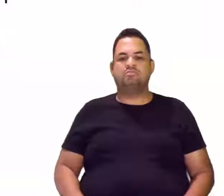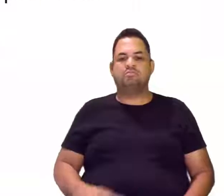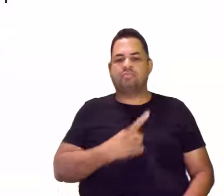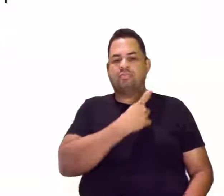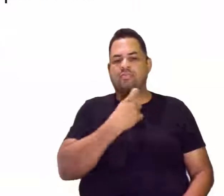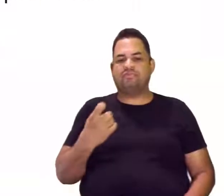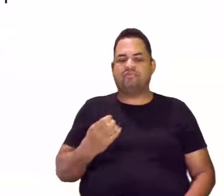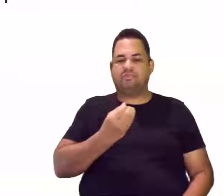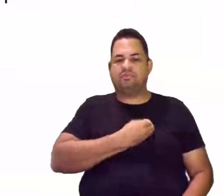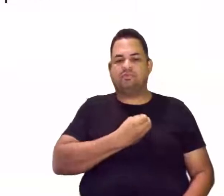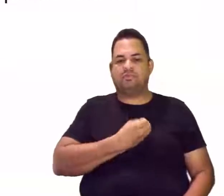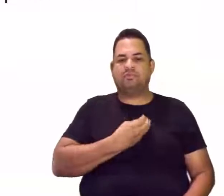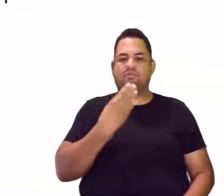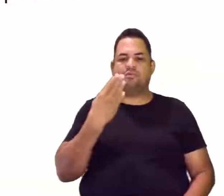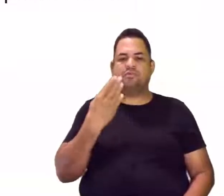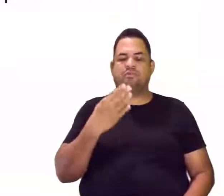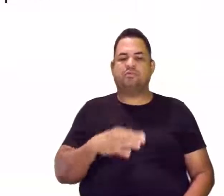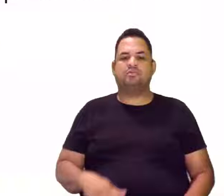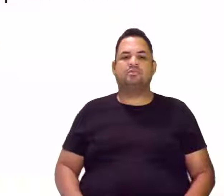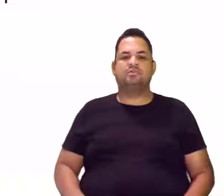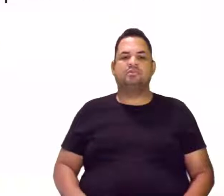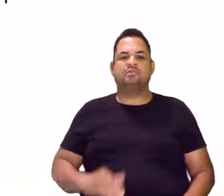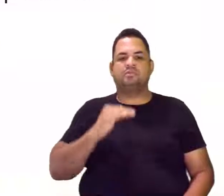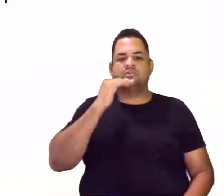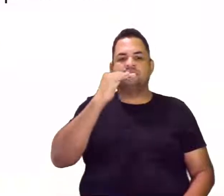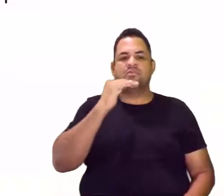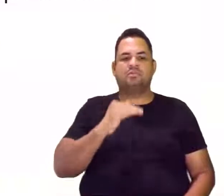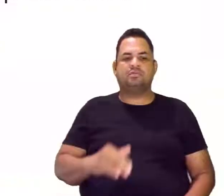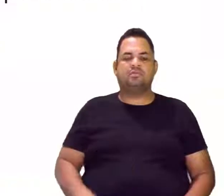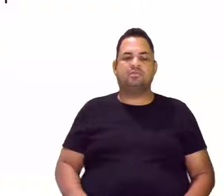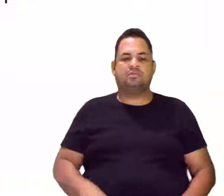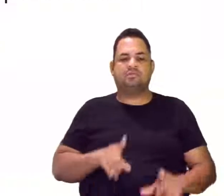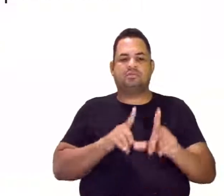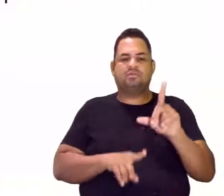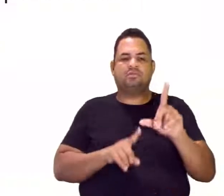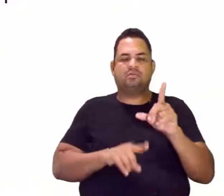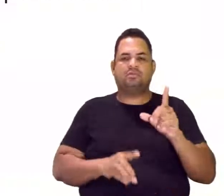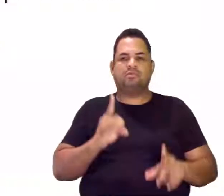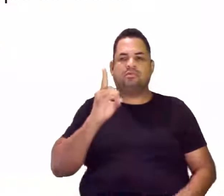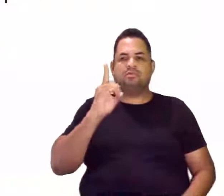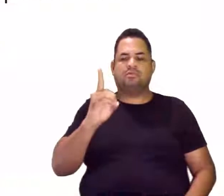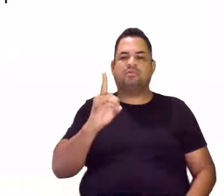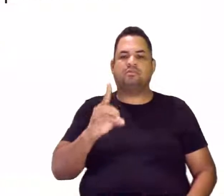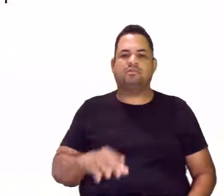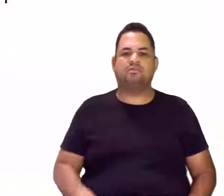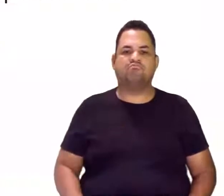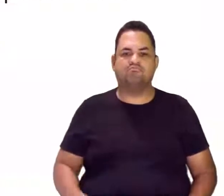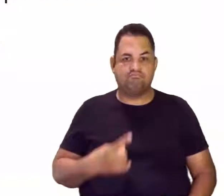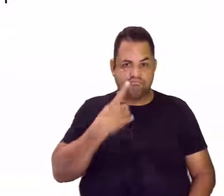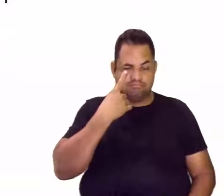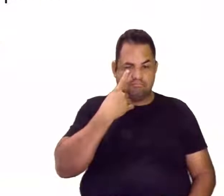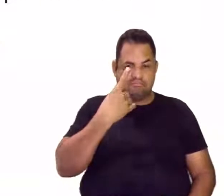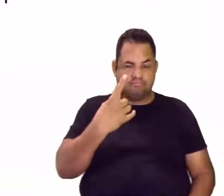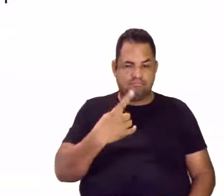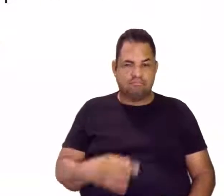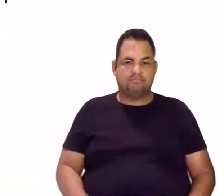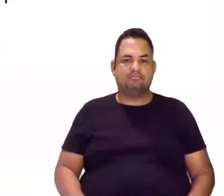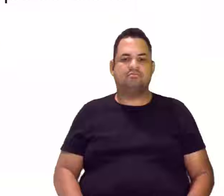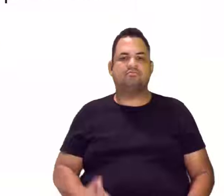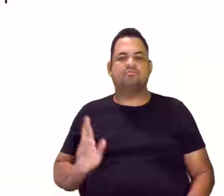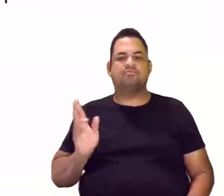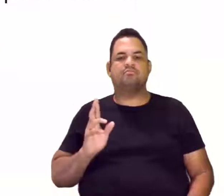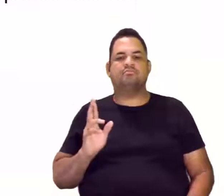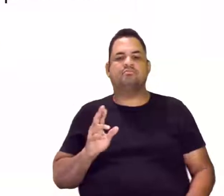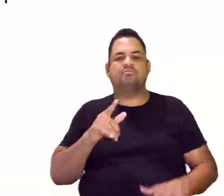perfume 4, que já está na ordem aqui. Então, a alternativa é a letra D. Tá vendo? Quem trabalha